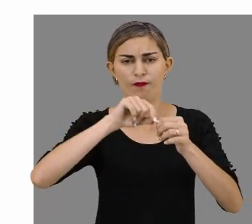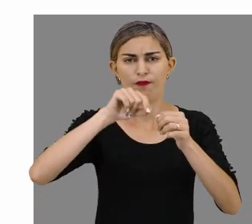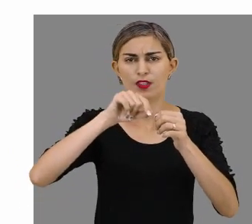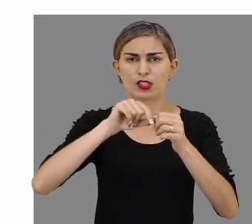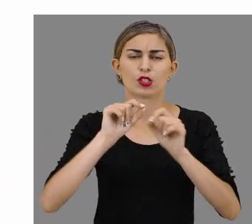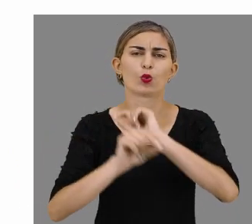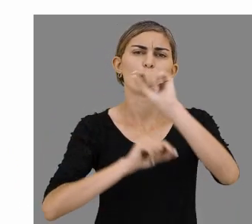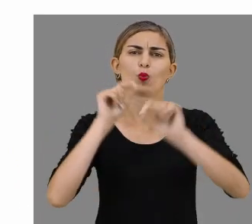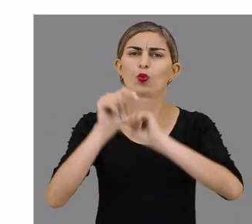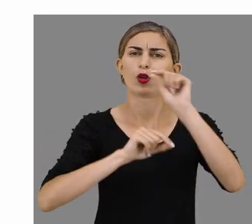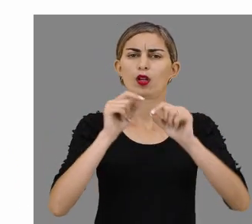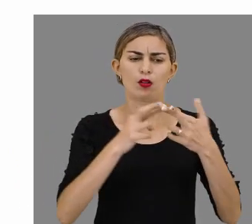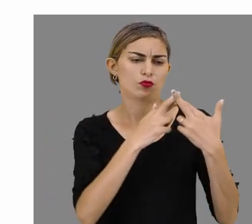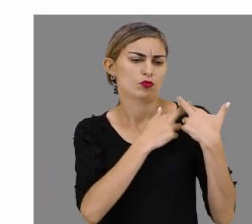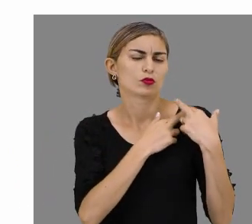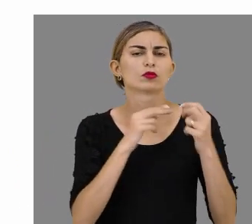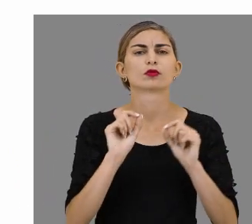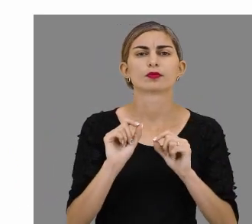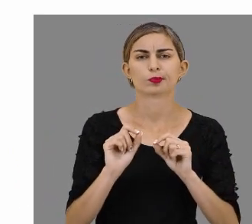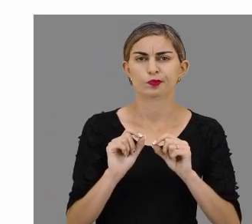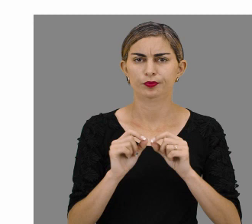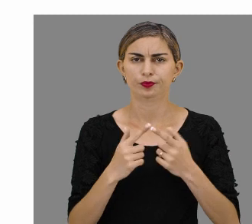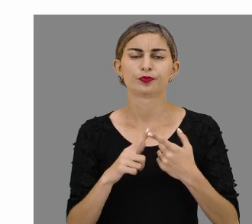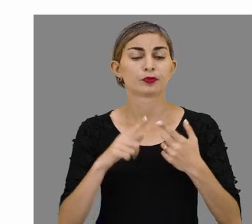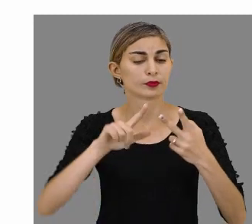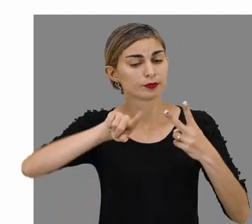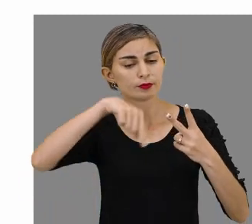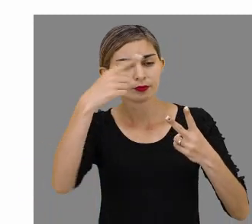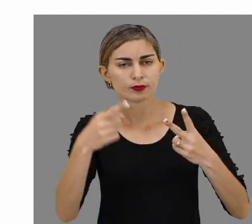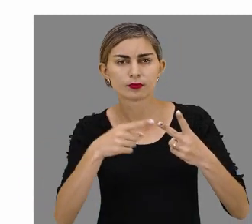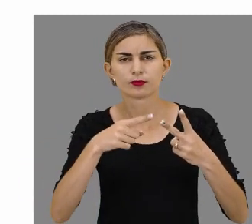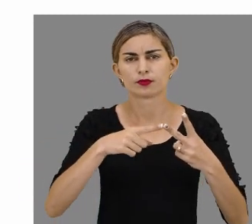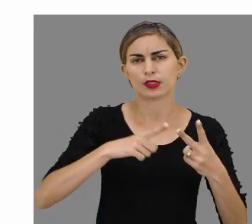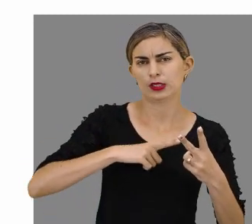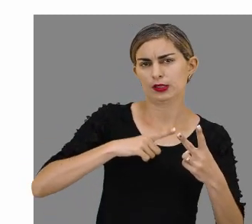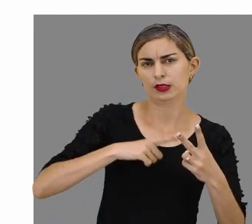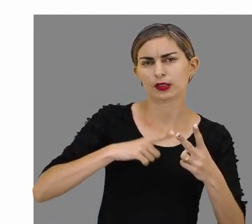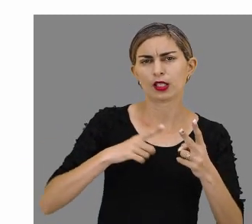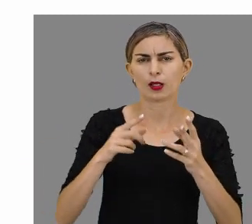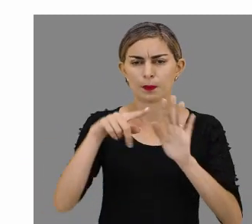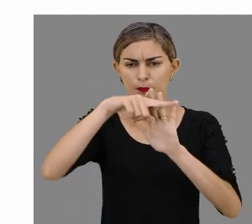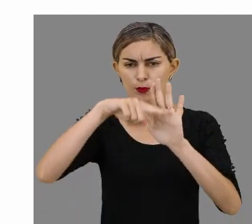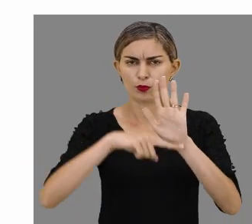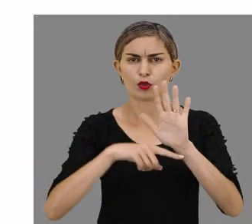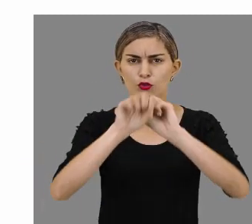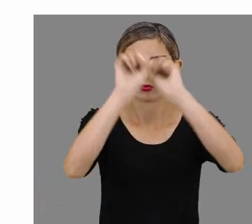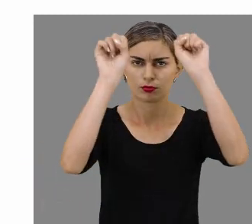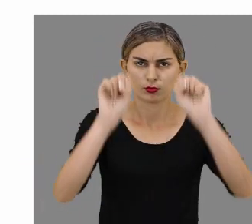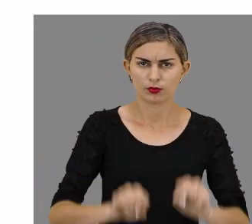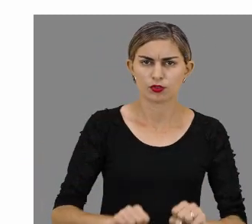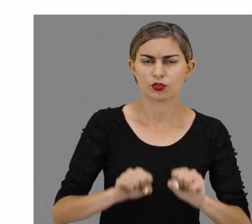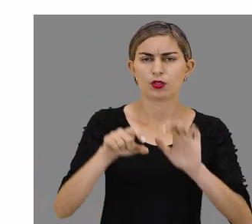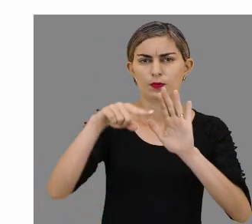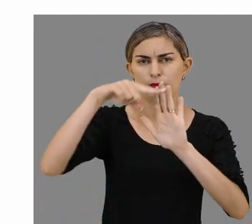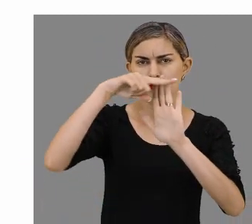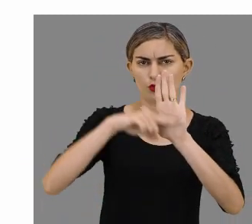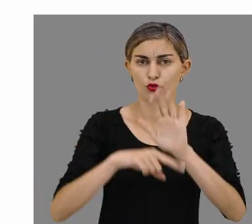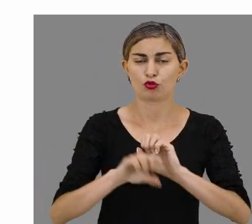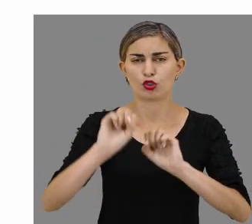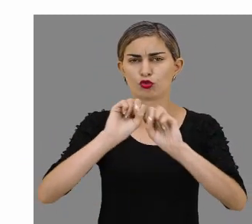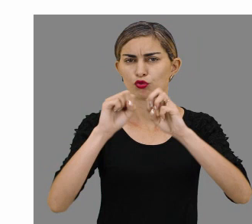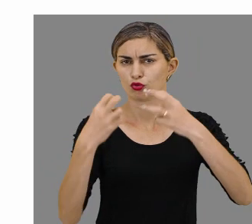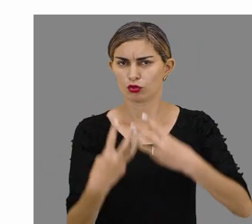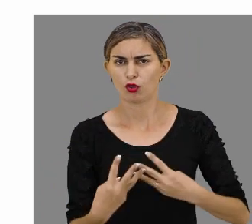as funcionalidades do software. Em seguida, nós temos a fase de projeto de sistema e projeto